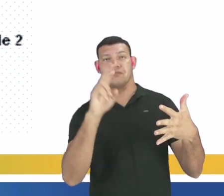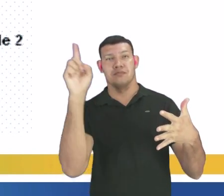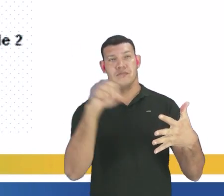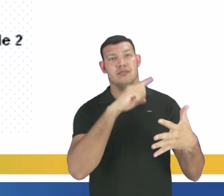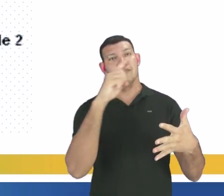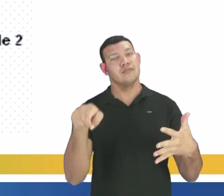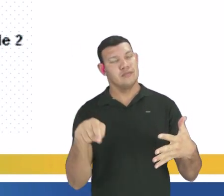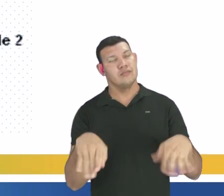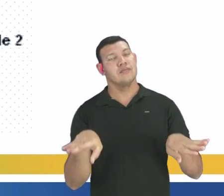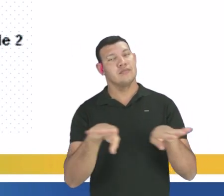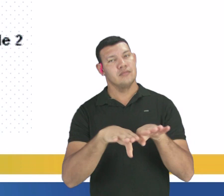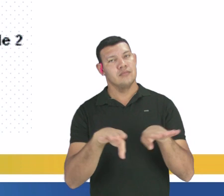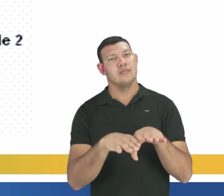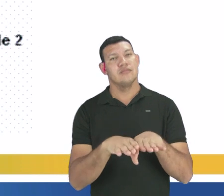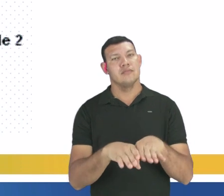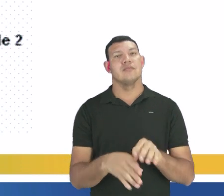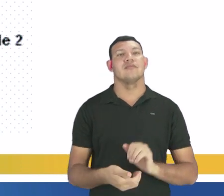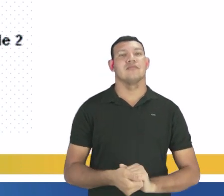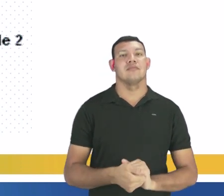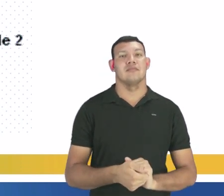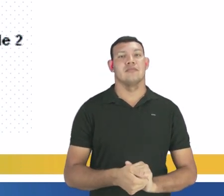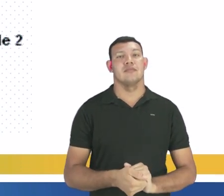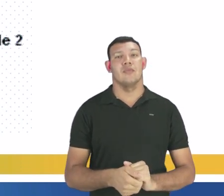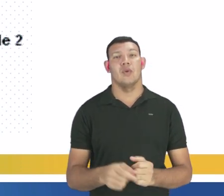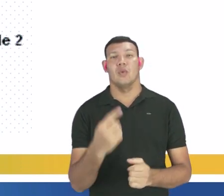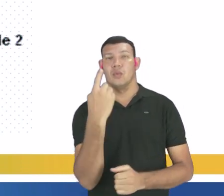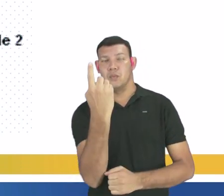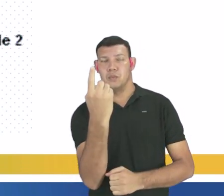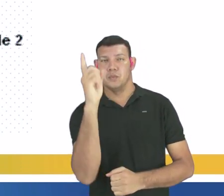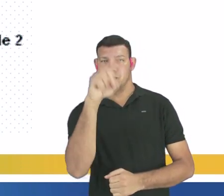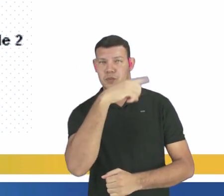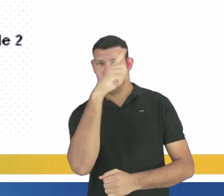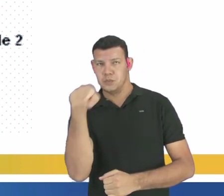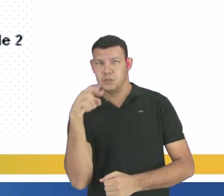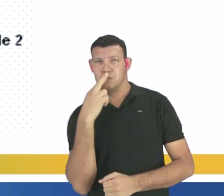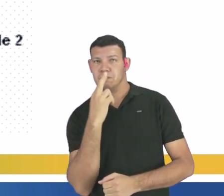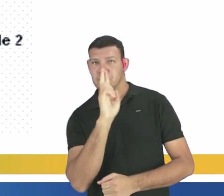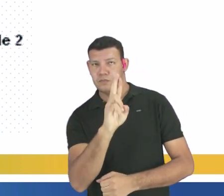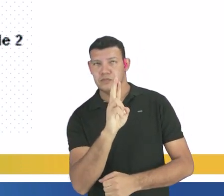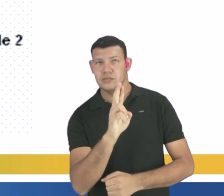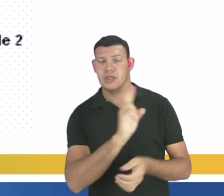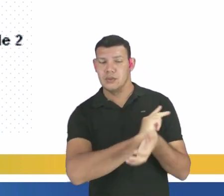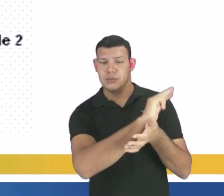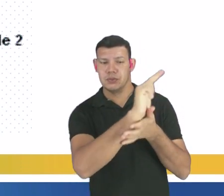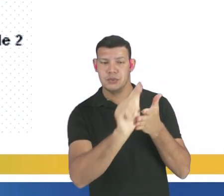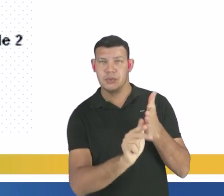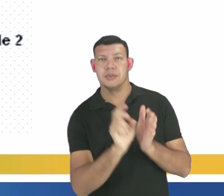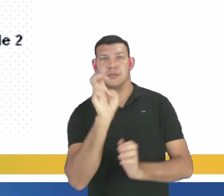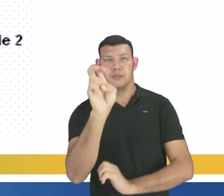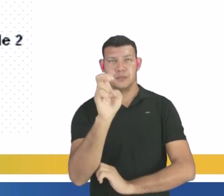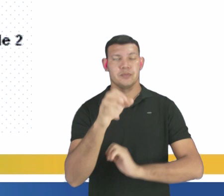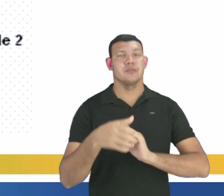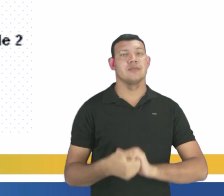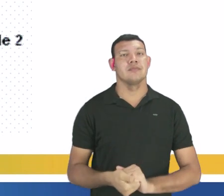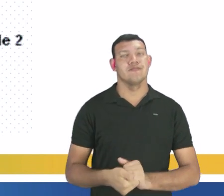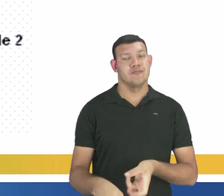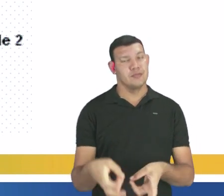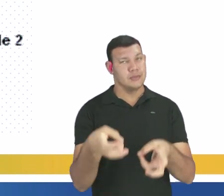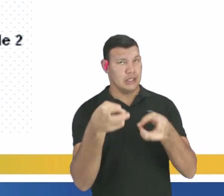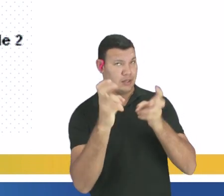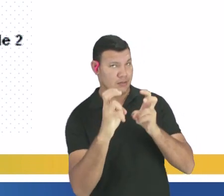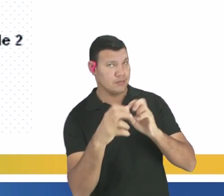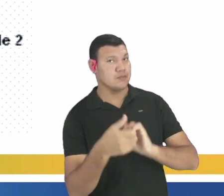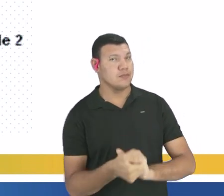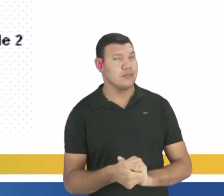de multiplicidade 5. Tudo bem, gente? Então, de modo geral, vocês percebem que quando